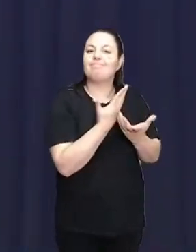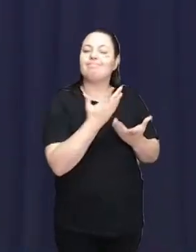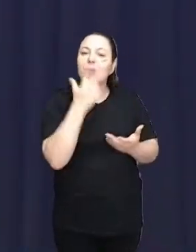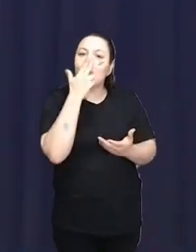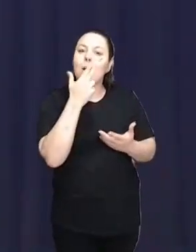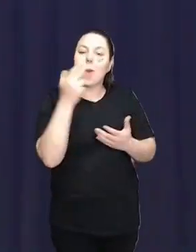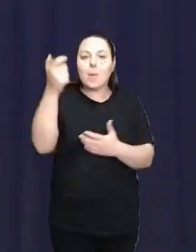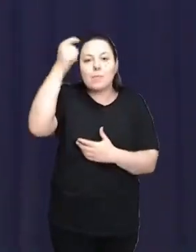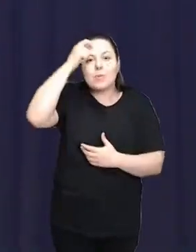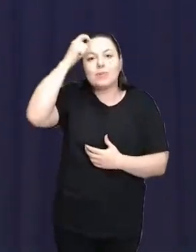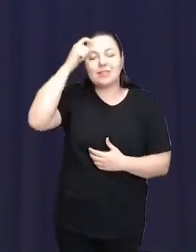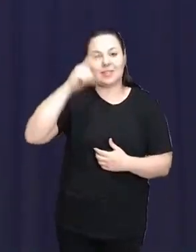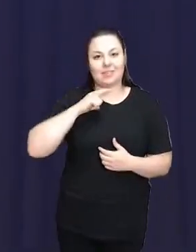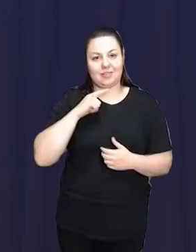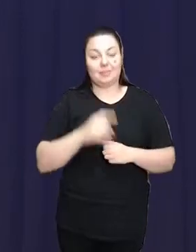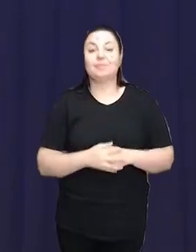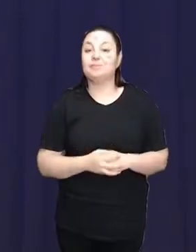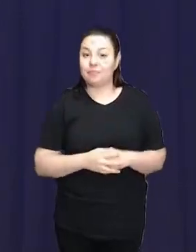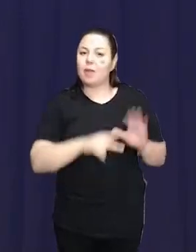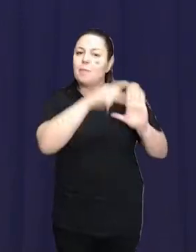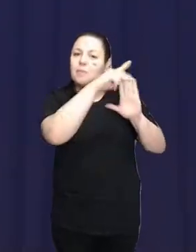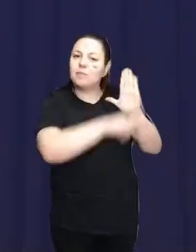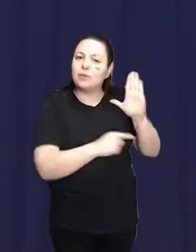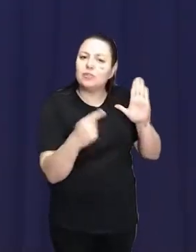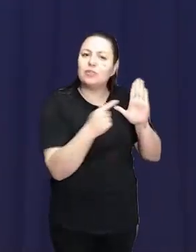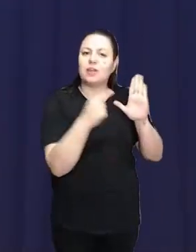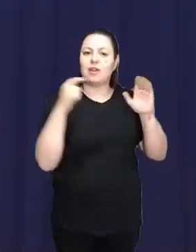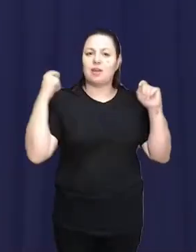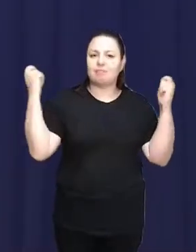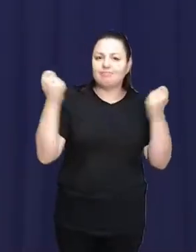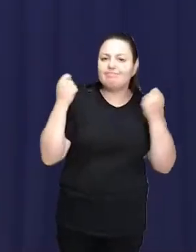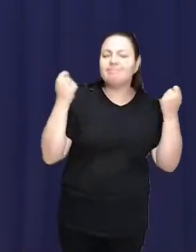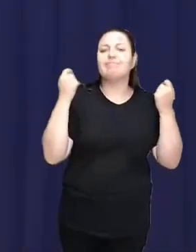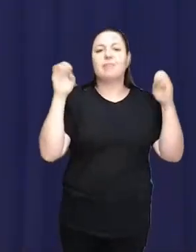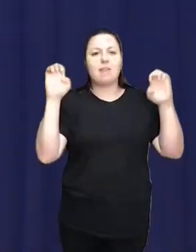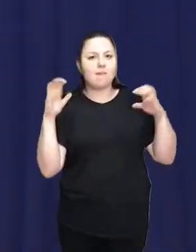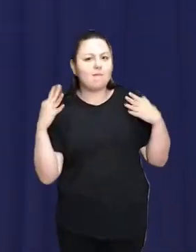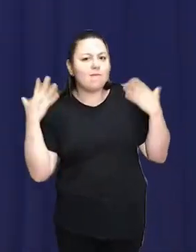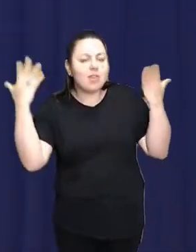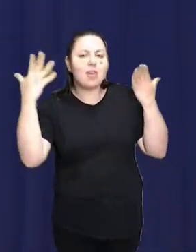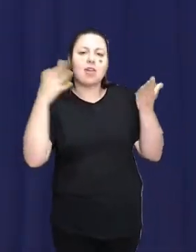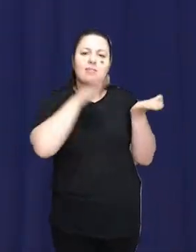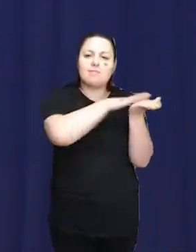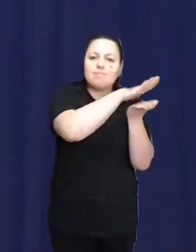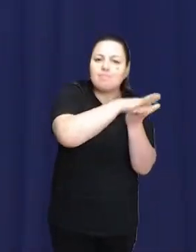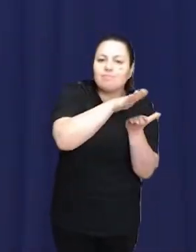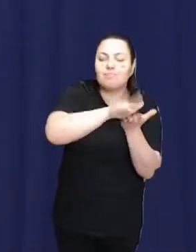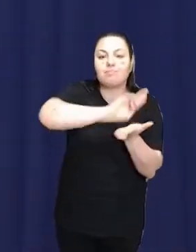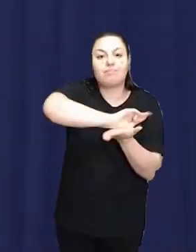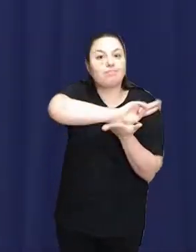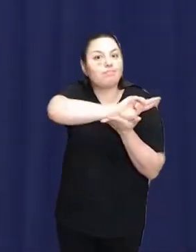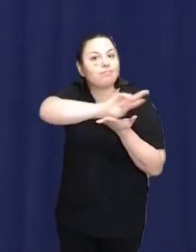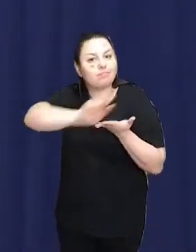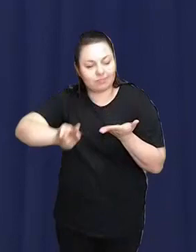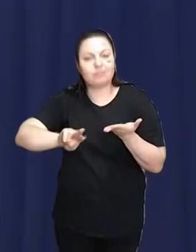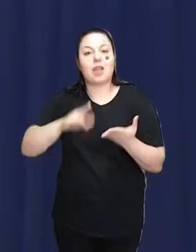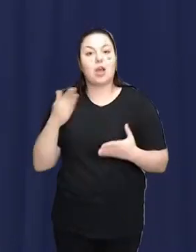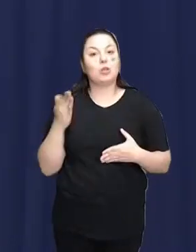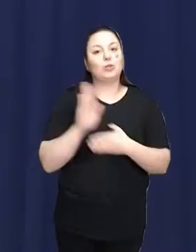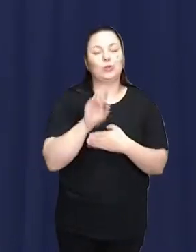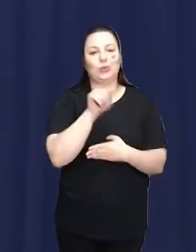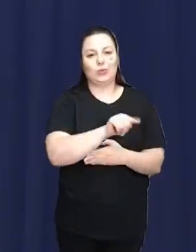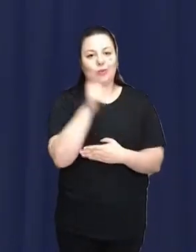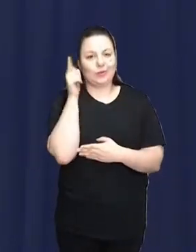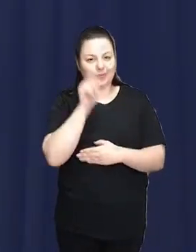por projetos, promoções, eventos, publicações e com curadoria. Alguns dos painelistas que vão estar aqui com a gente,